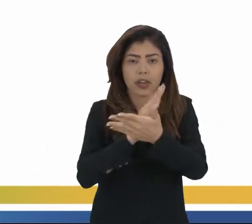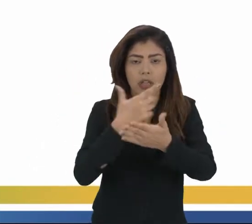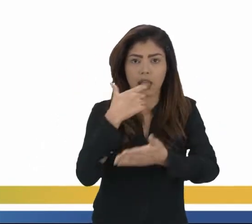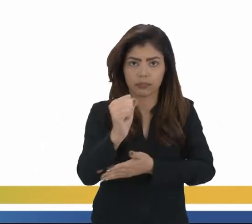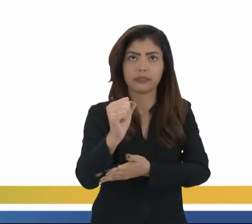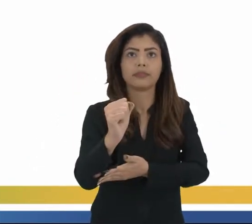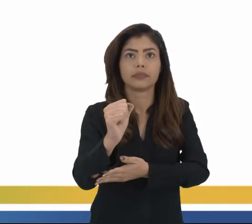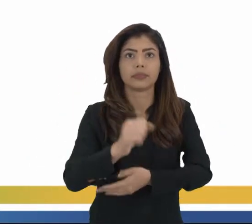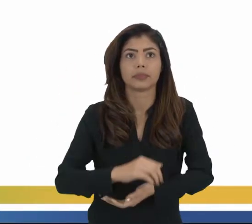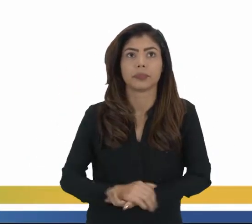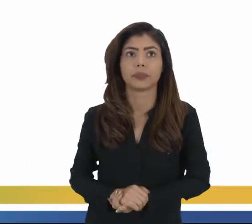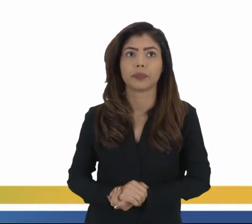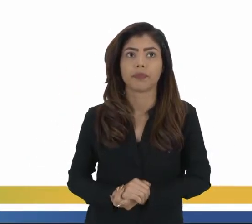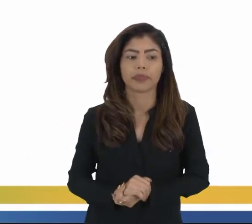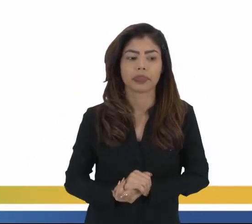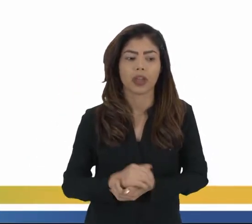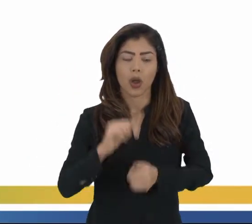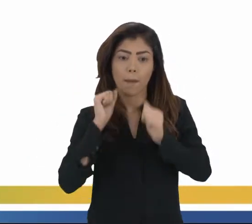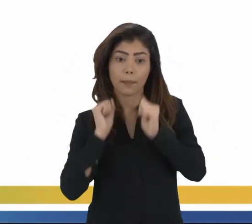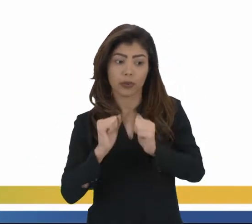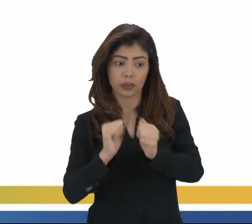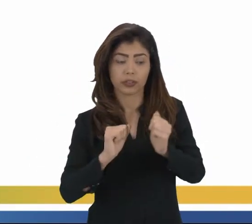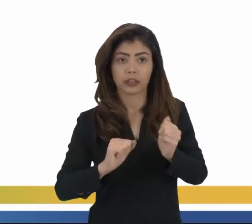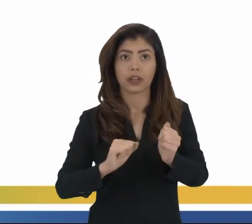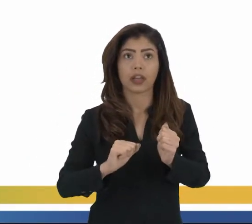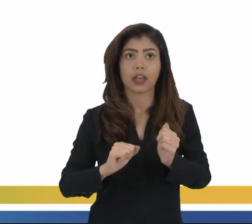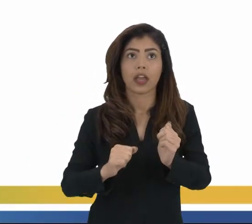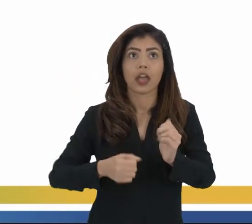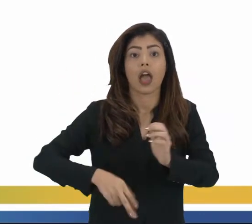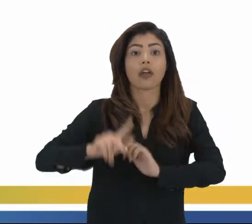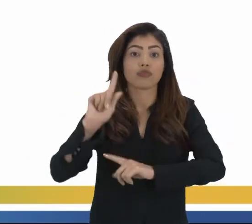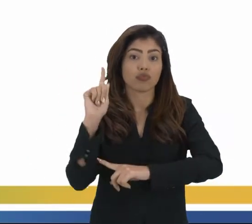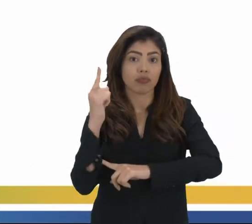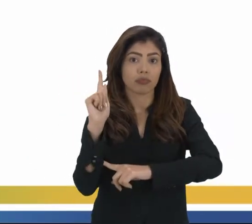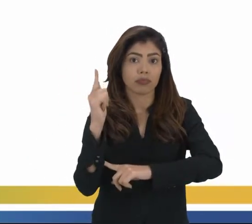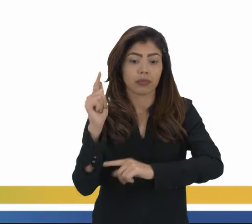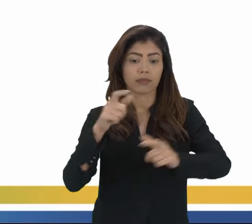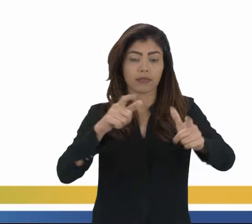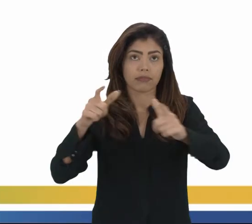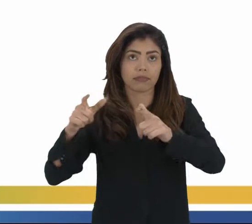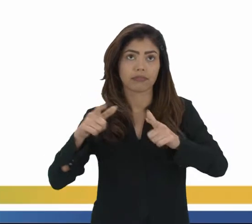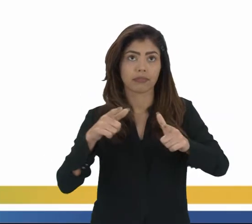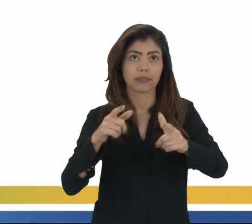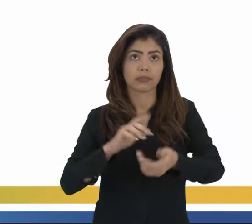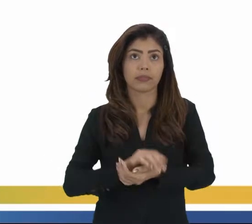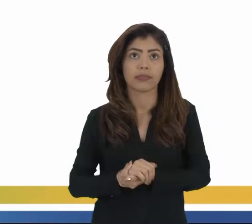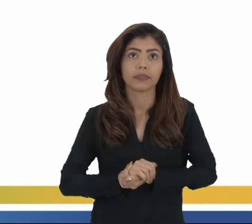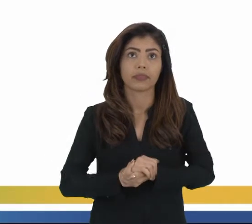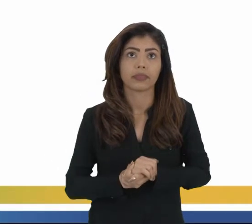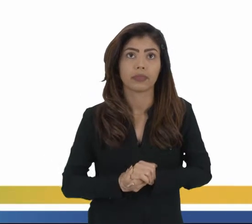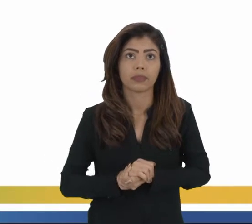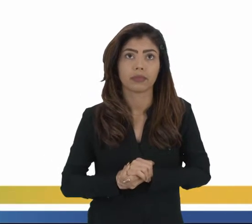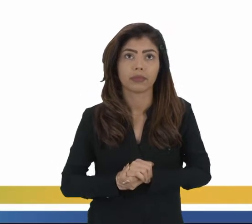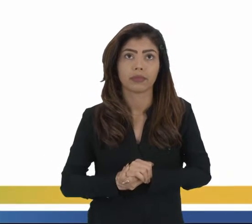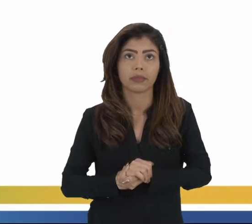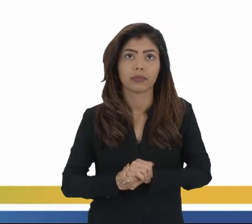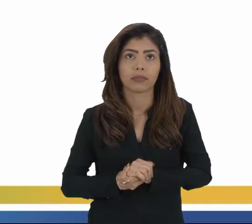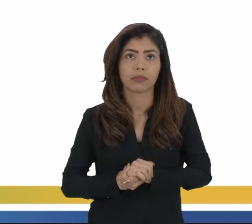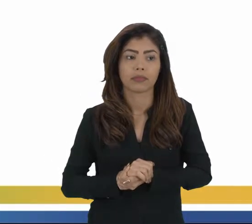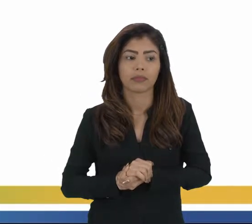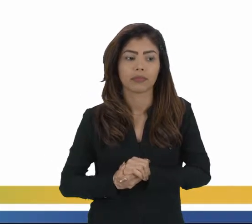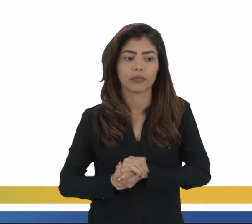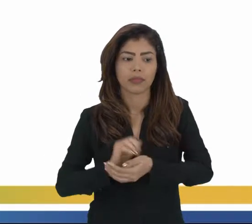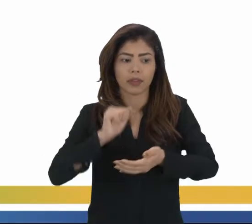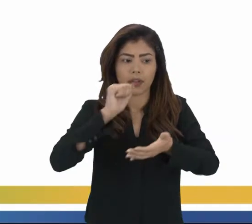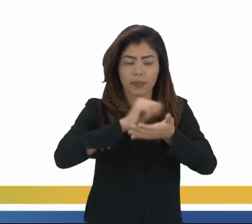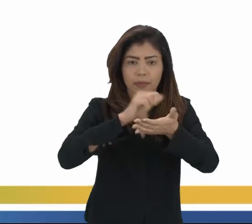linguística. Podem variar según su área geográfica, según el registro o el estilo de